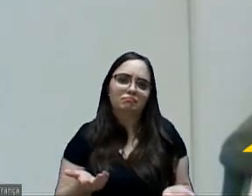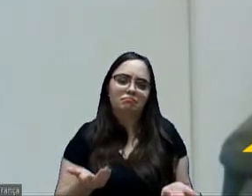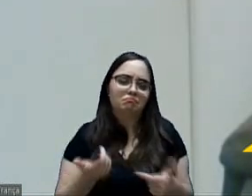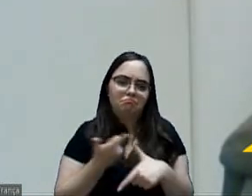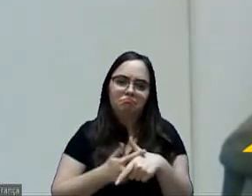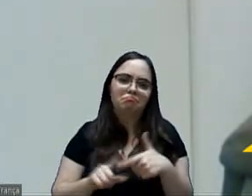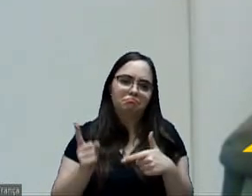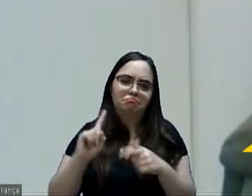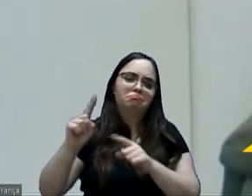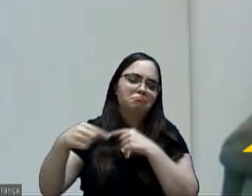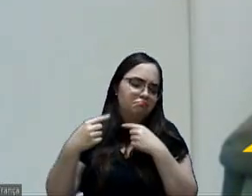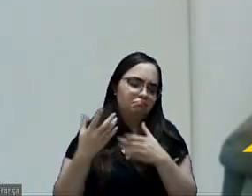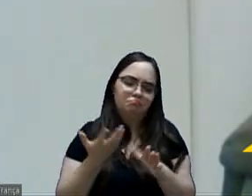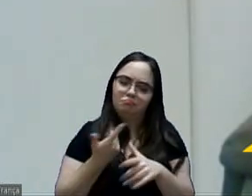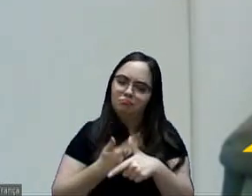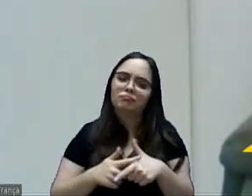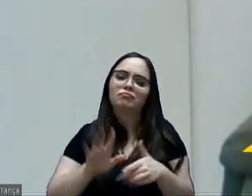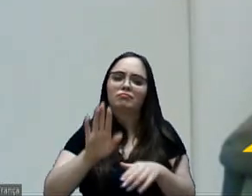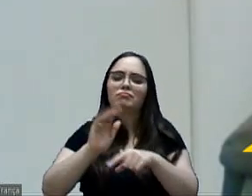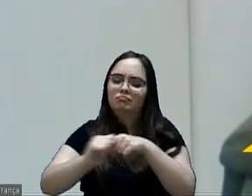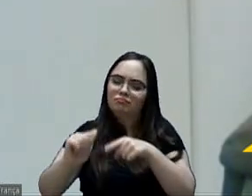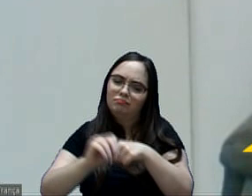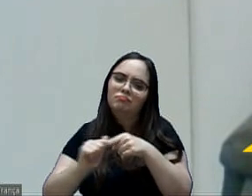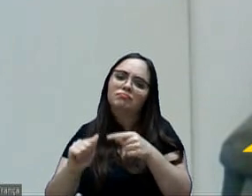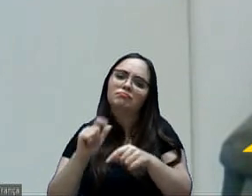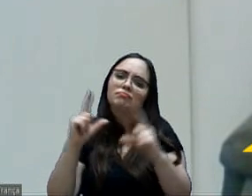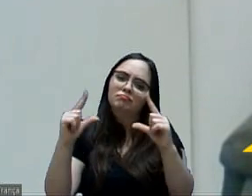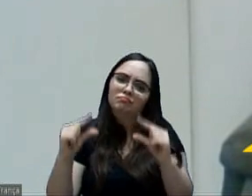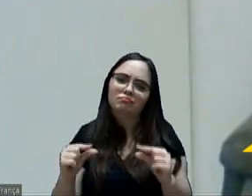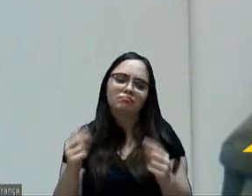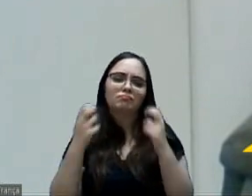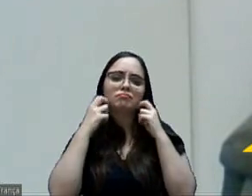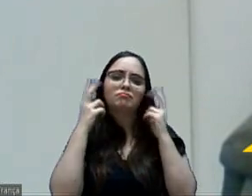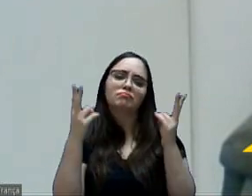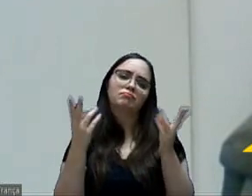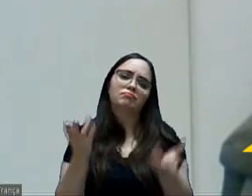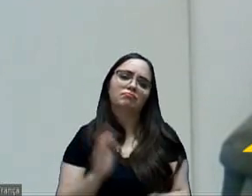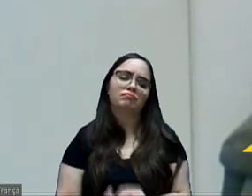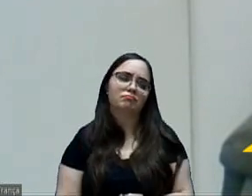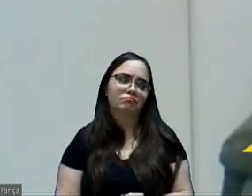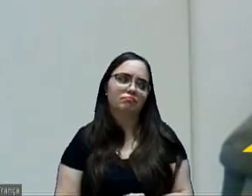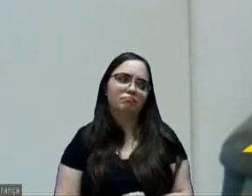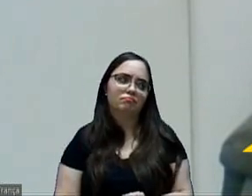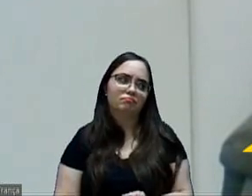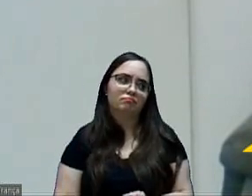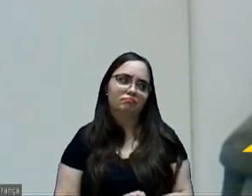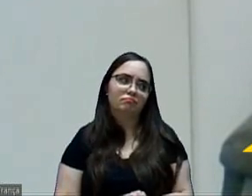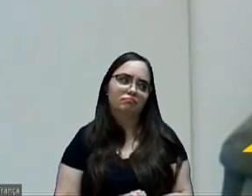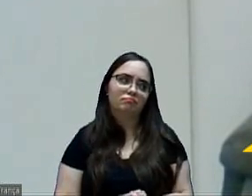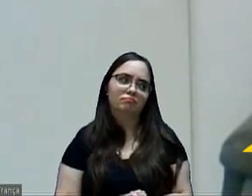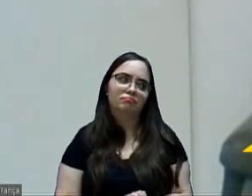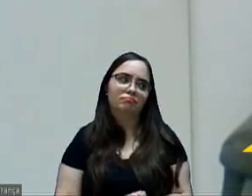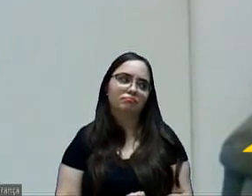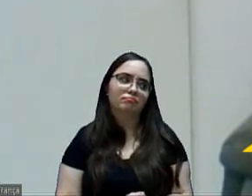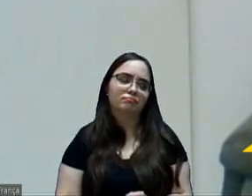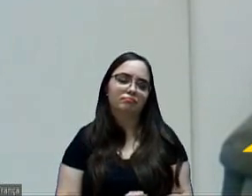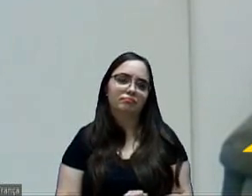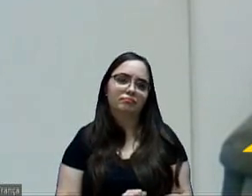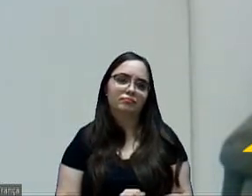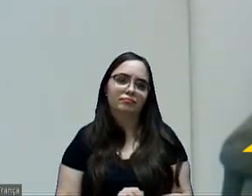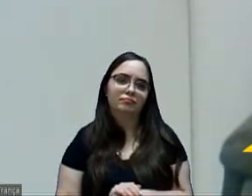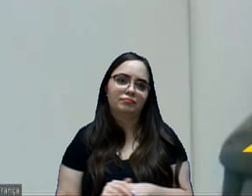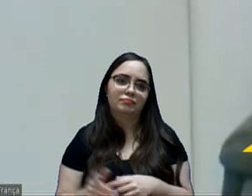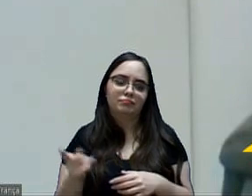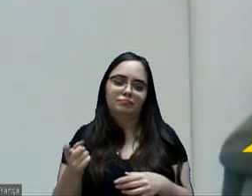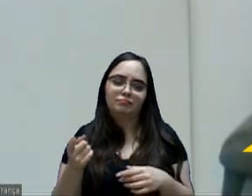problema. Mas modere. Modere. Está ficando vergonhoso. Está ficando vergonhoso essa